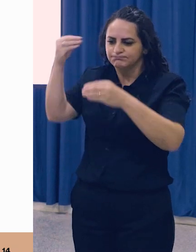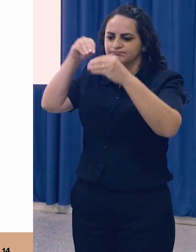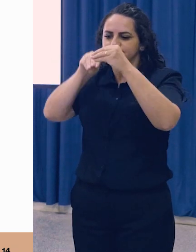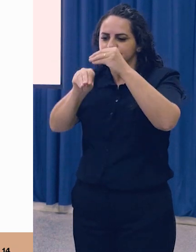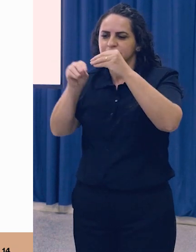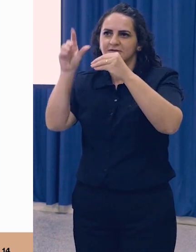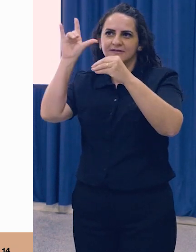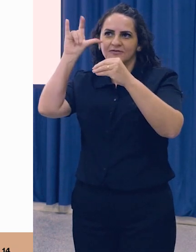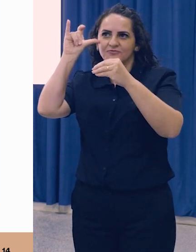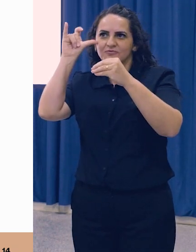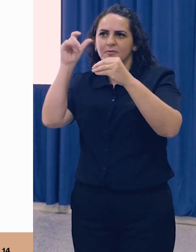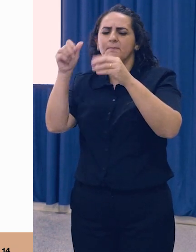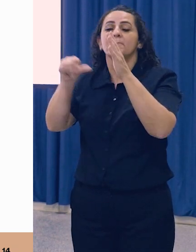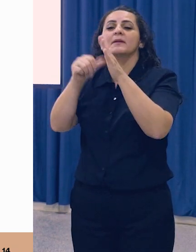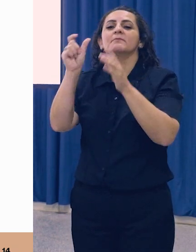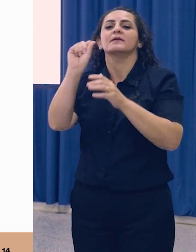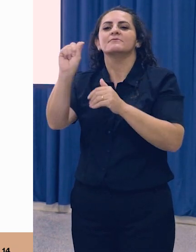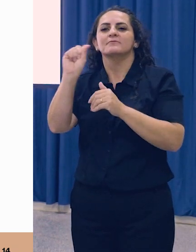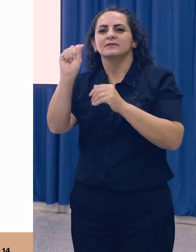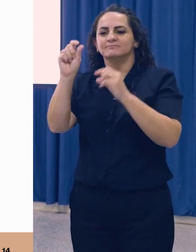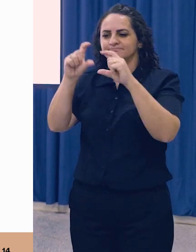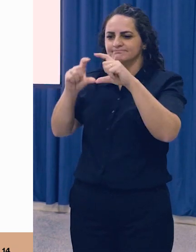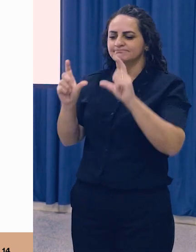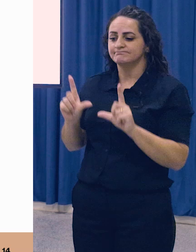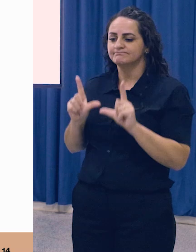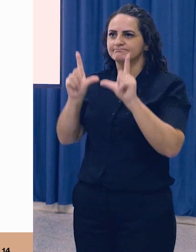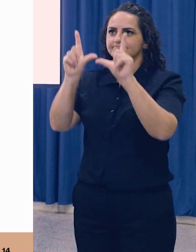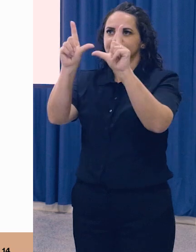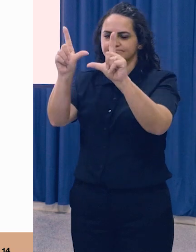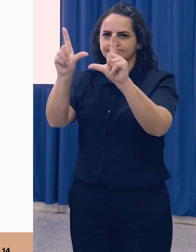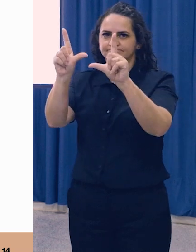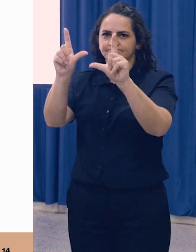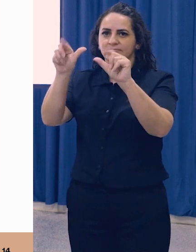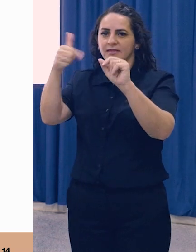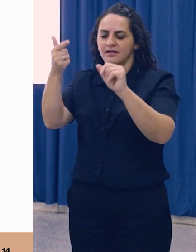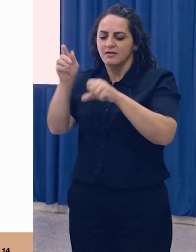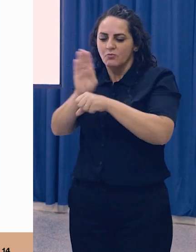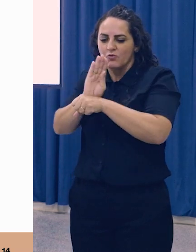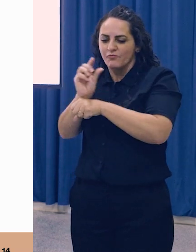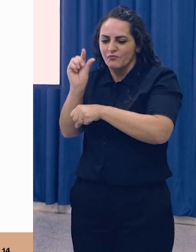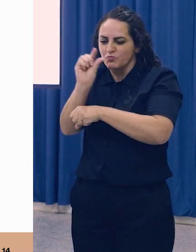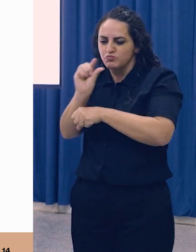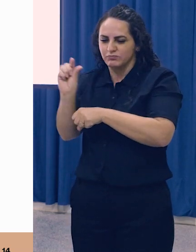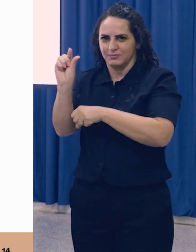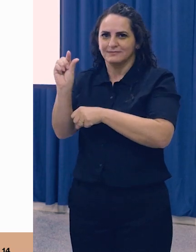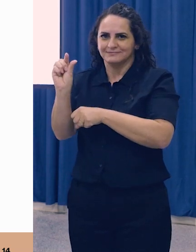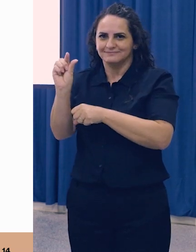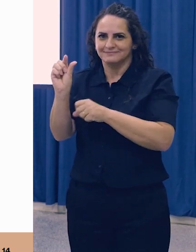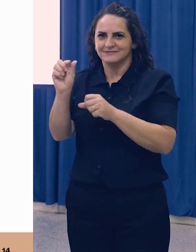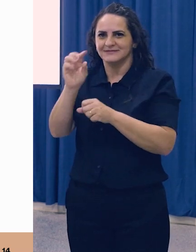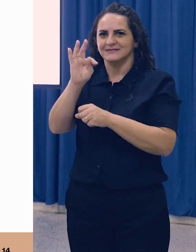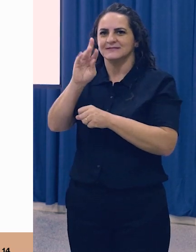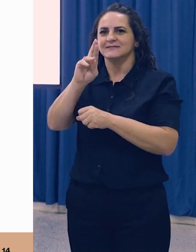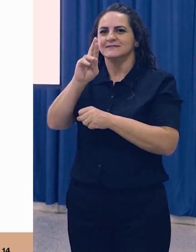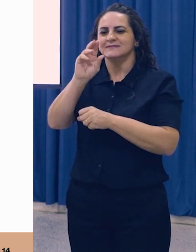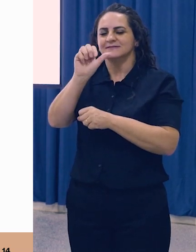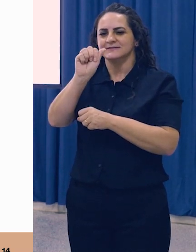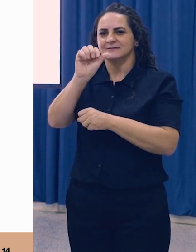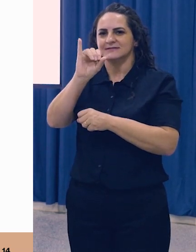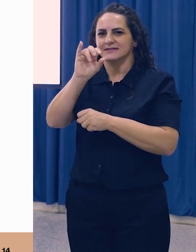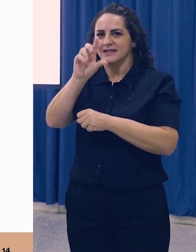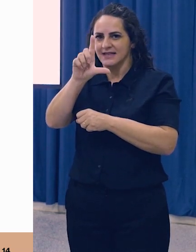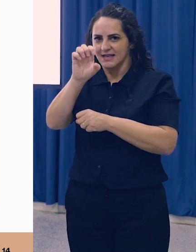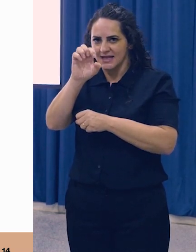postado primeiro? Foi o pôster, seguido do trailer, que é aquele vídeo que divulga o